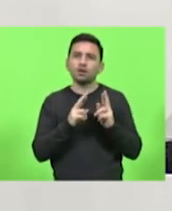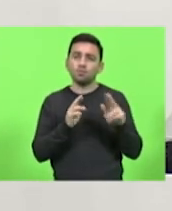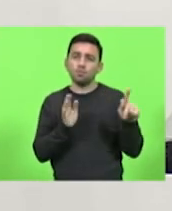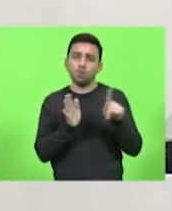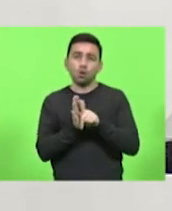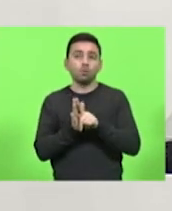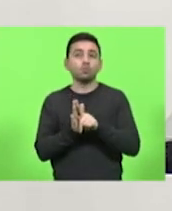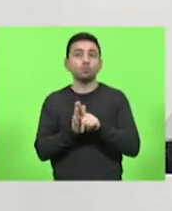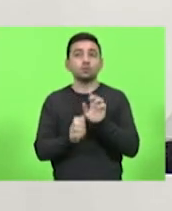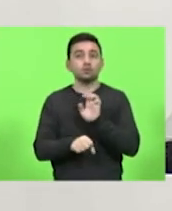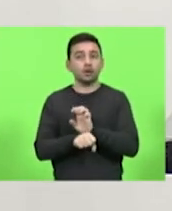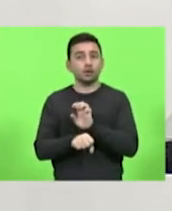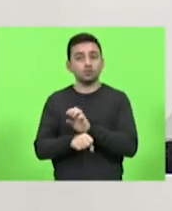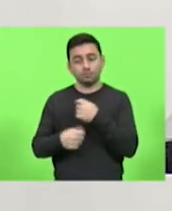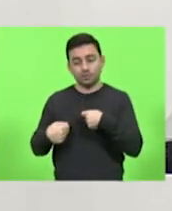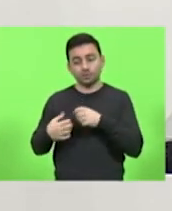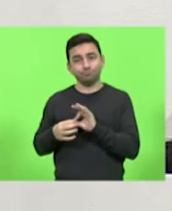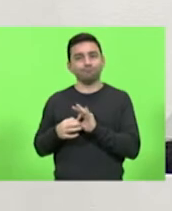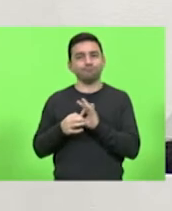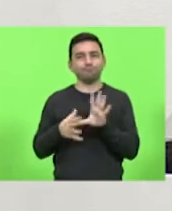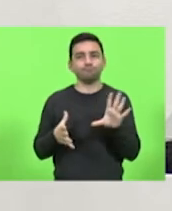portanto, depende da autorização do Estado,